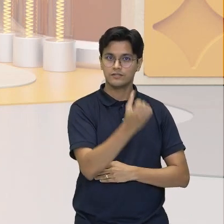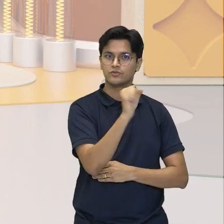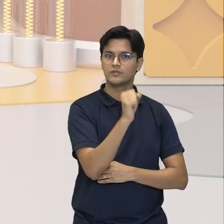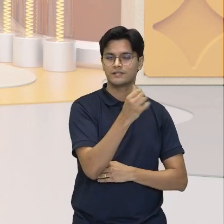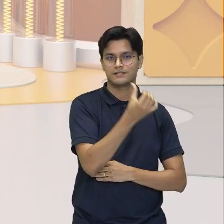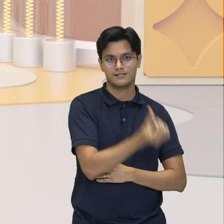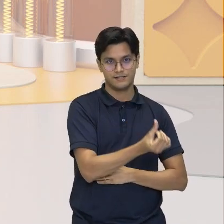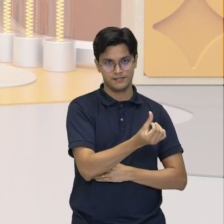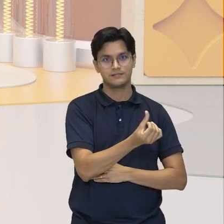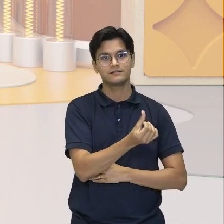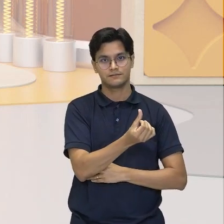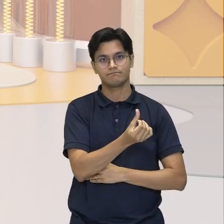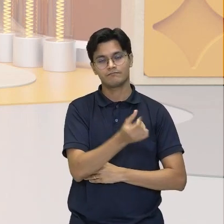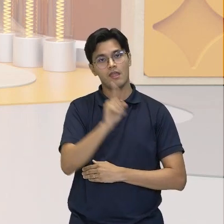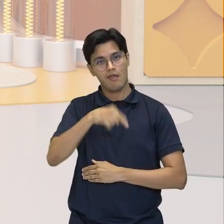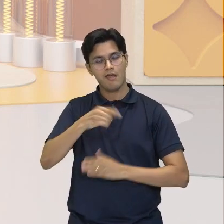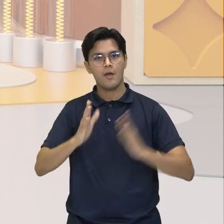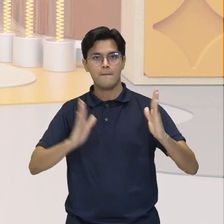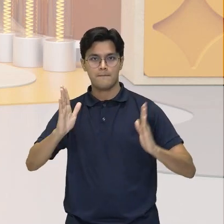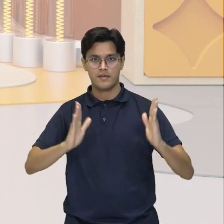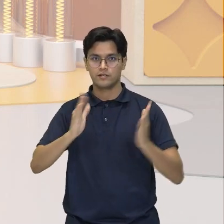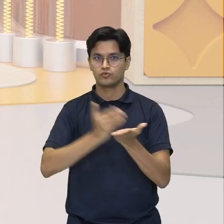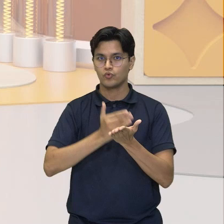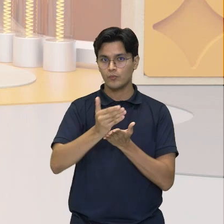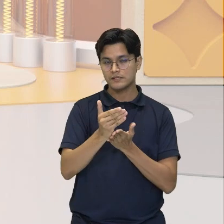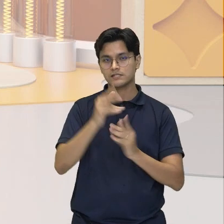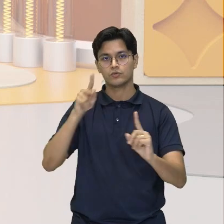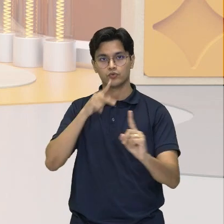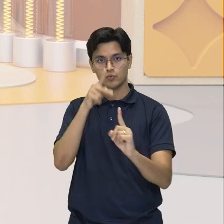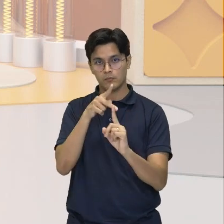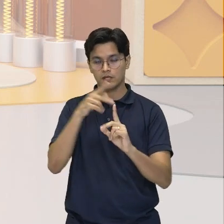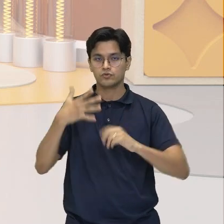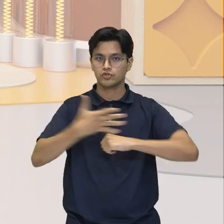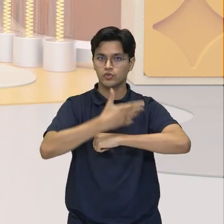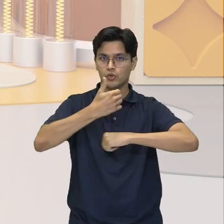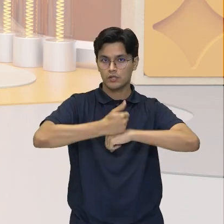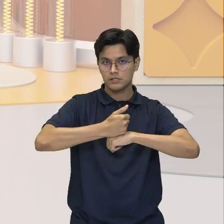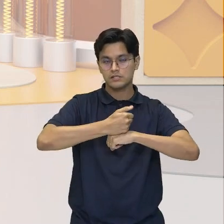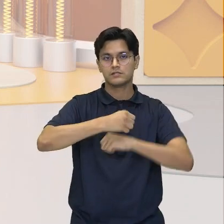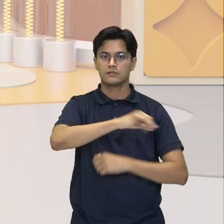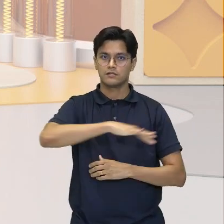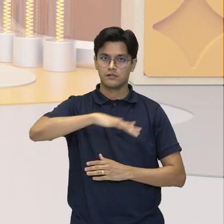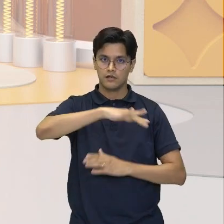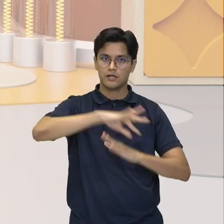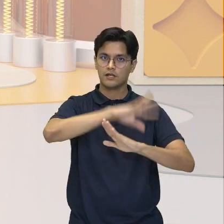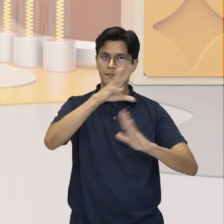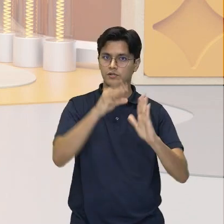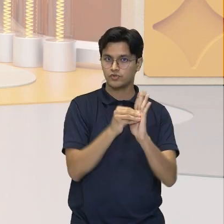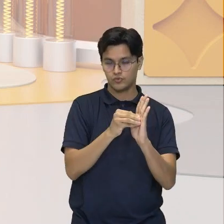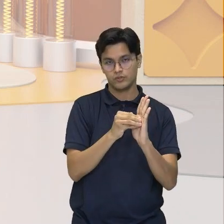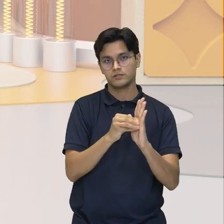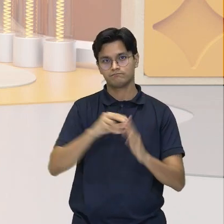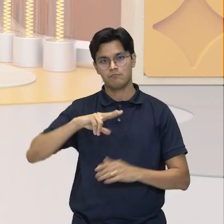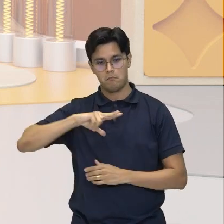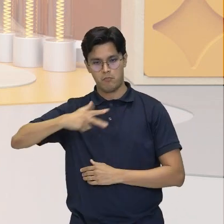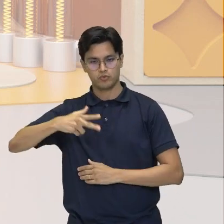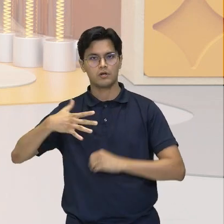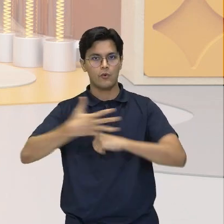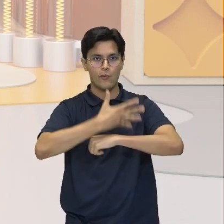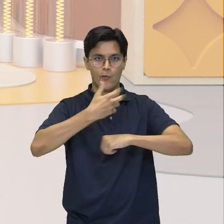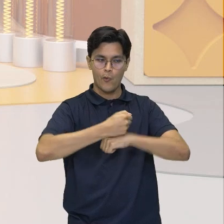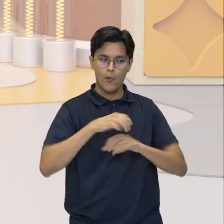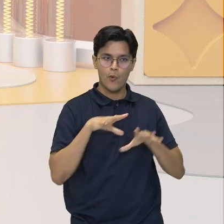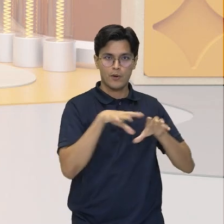1686, que é a fase inicial do plano de colonização da Amazônia por Portugal, que teve início sob